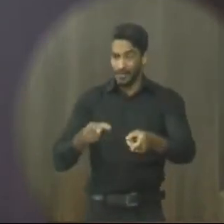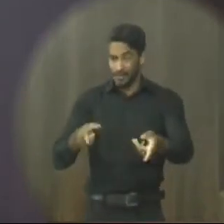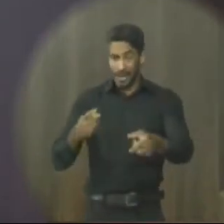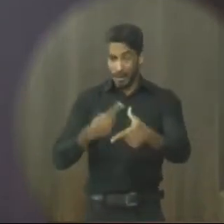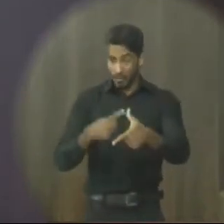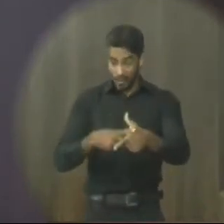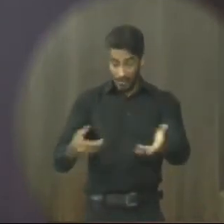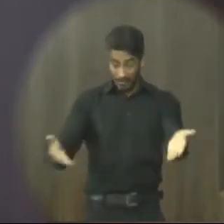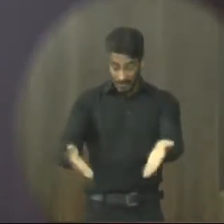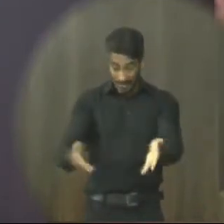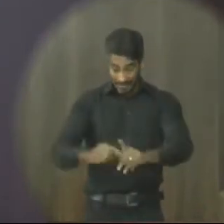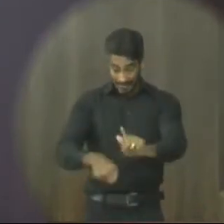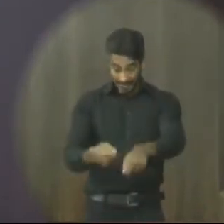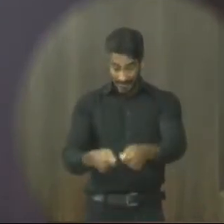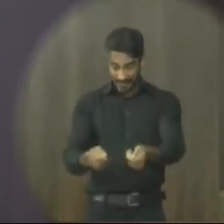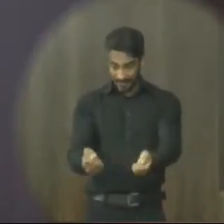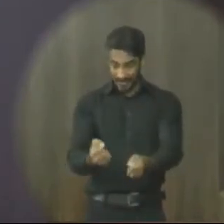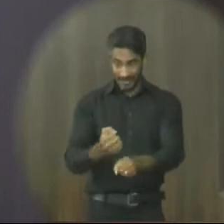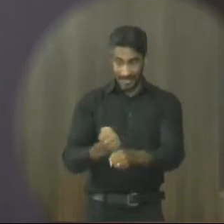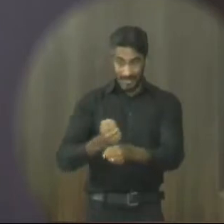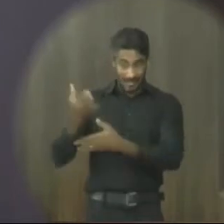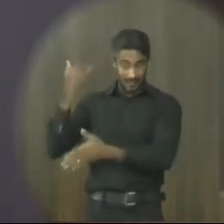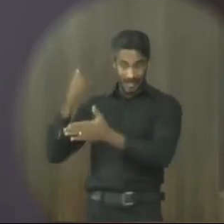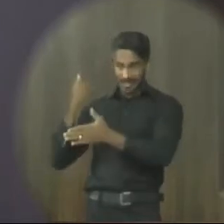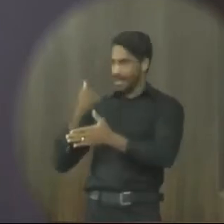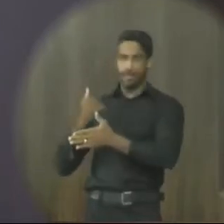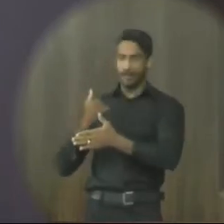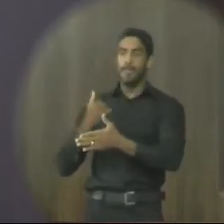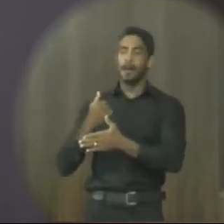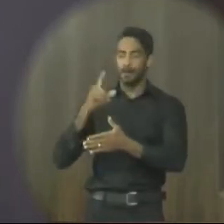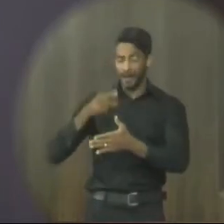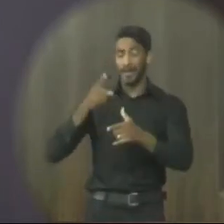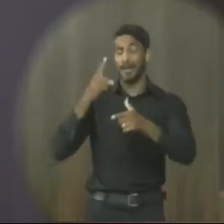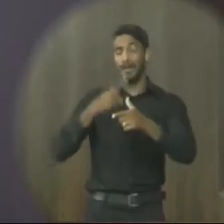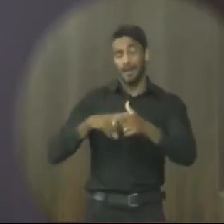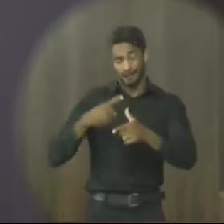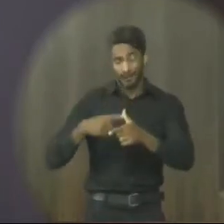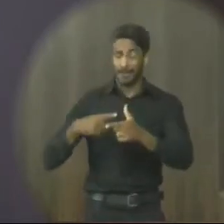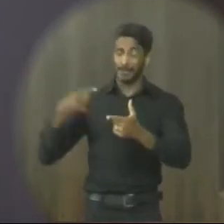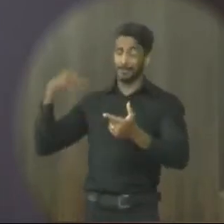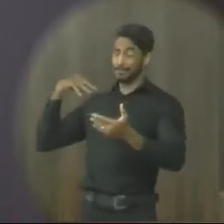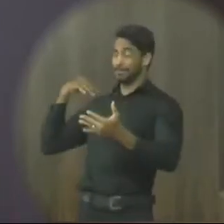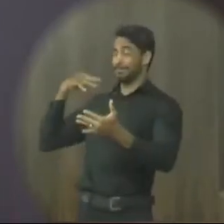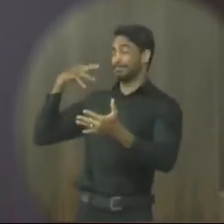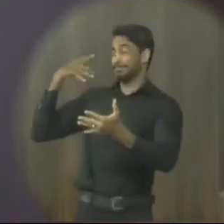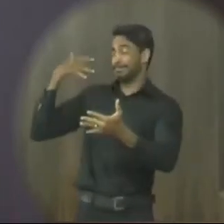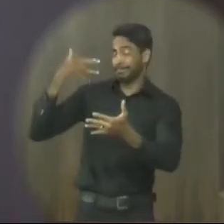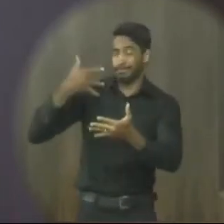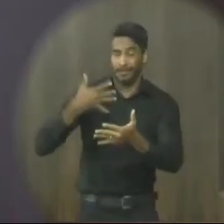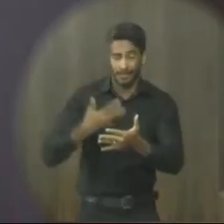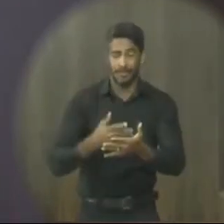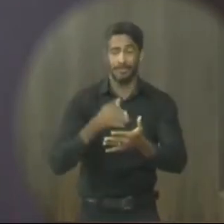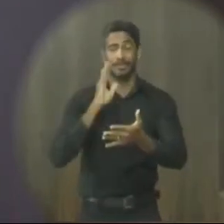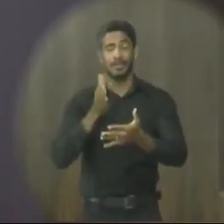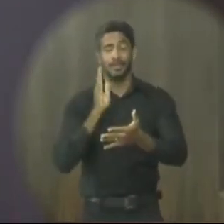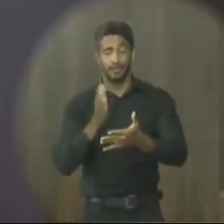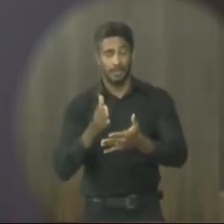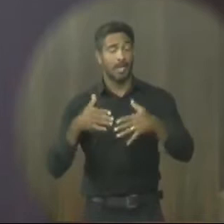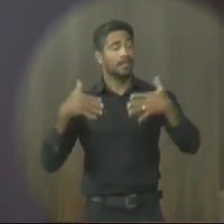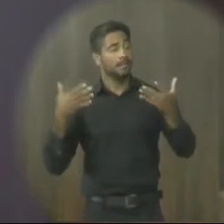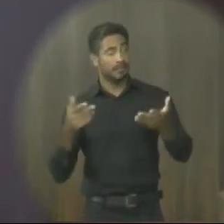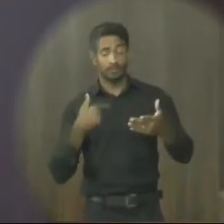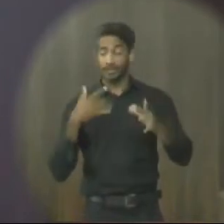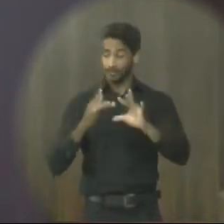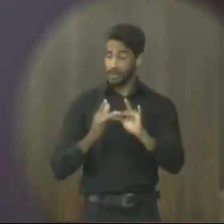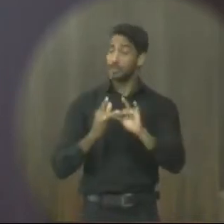Não é uma situação dessa gestão, desse ano ou do ano passado. São situações que vêm ao longo do tempo, né? E aí a gente está